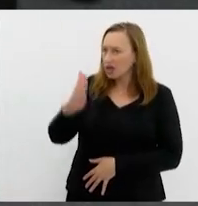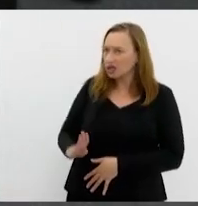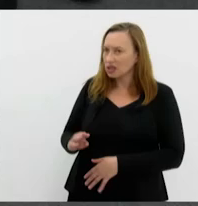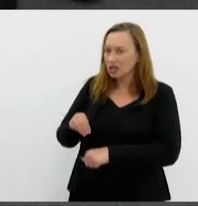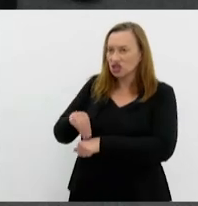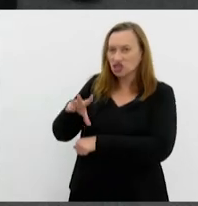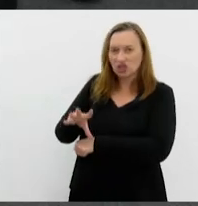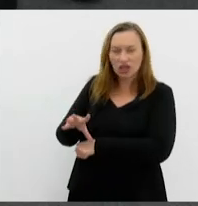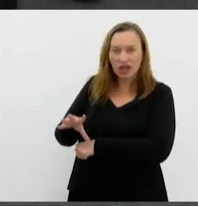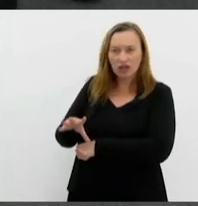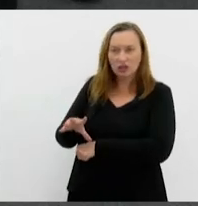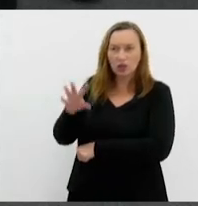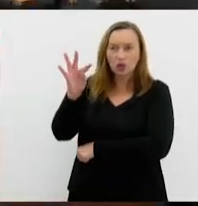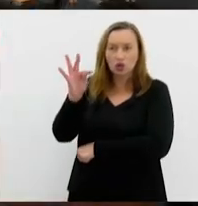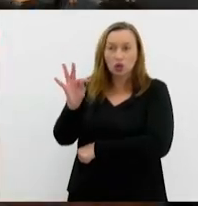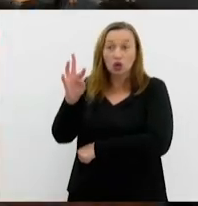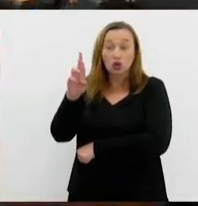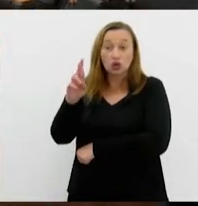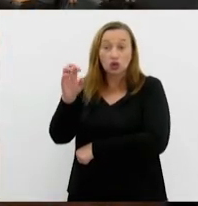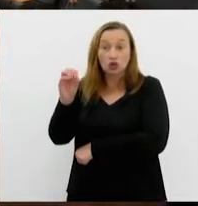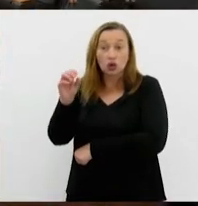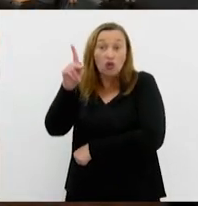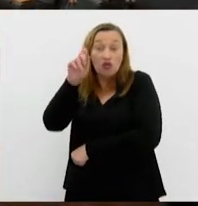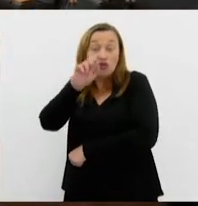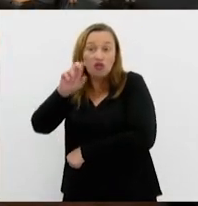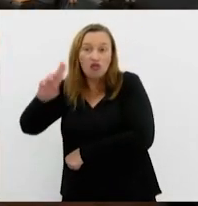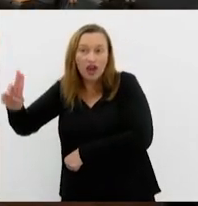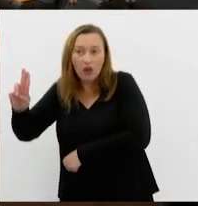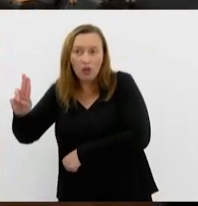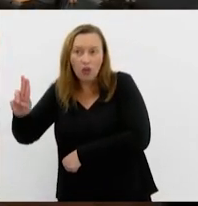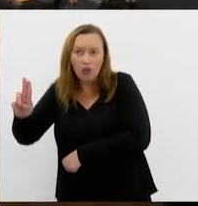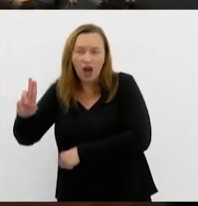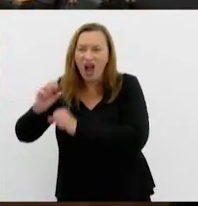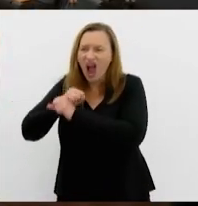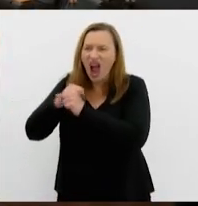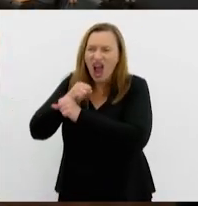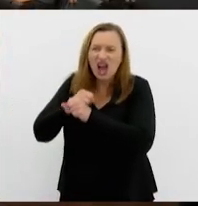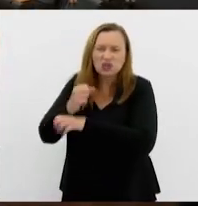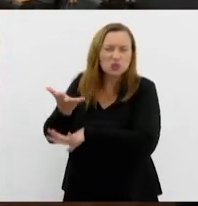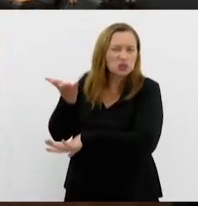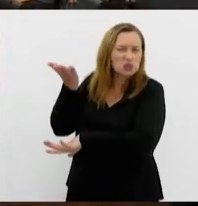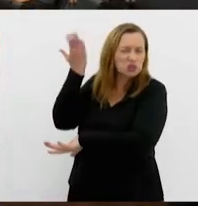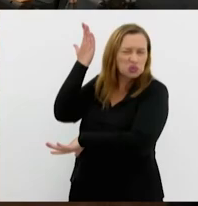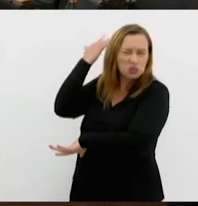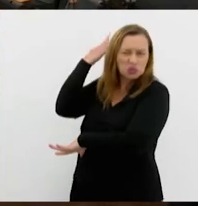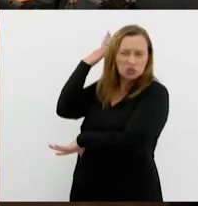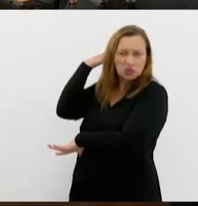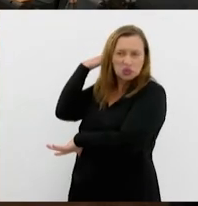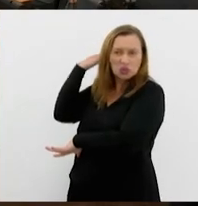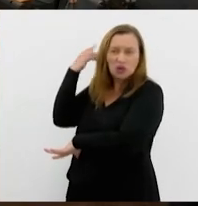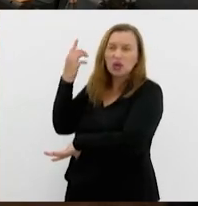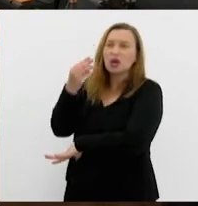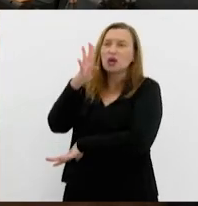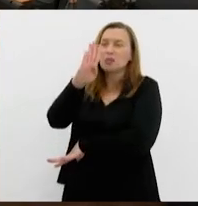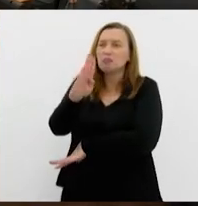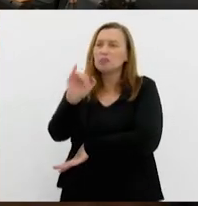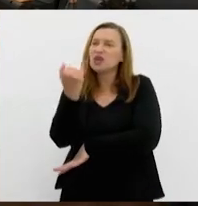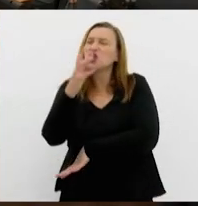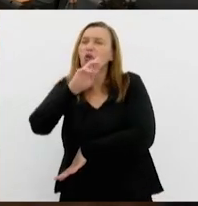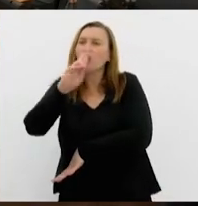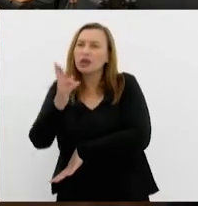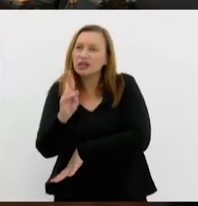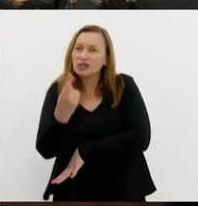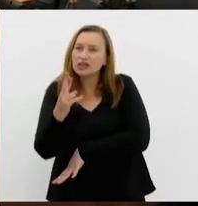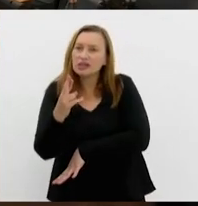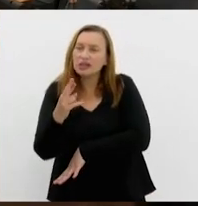ao Nobel por descobrimentos que ela fez há muitos e muitos anos atrás, que poupam bilhões ao país